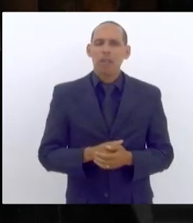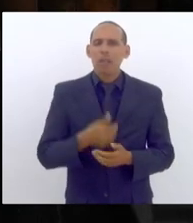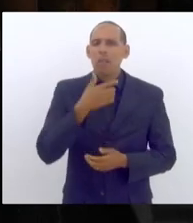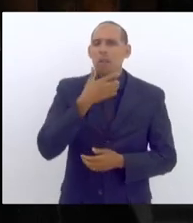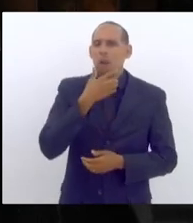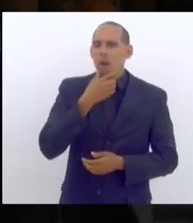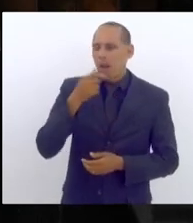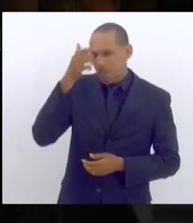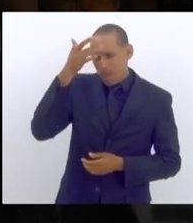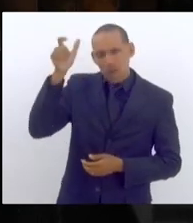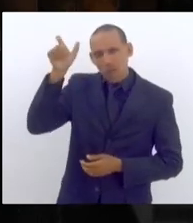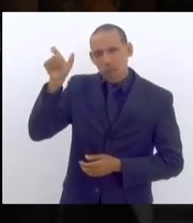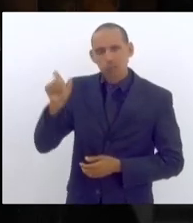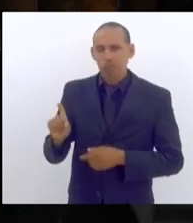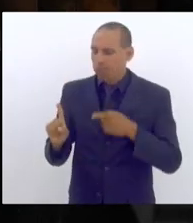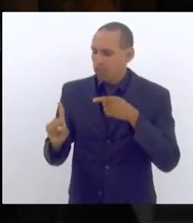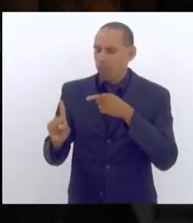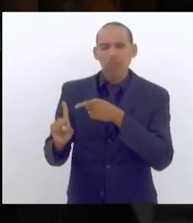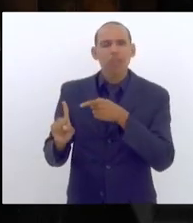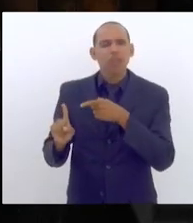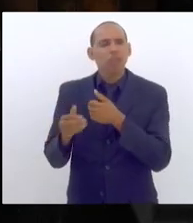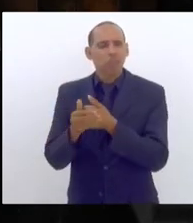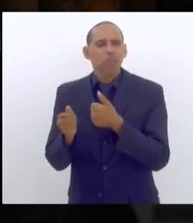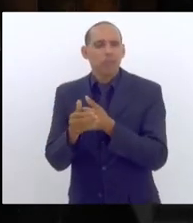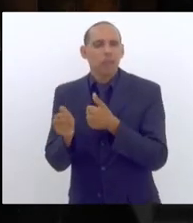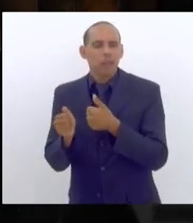pessoa muito especial, muito carinhosa,